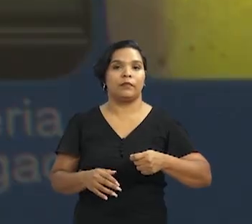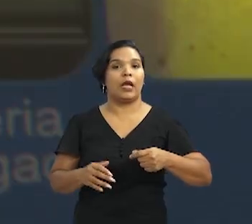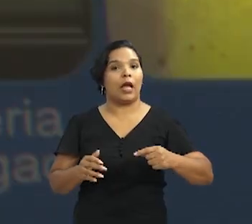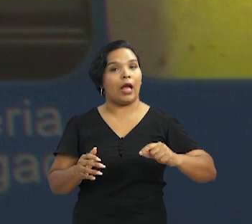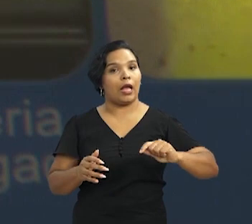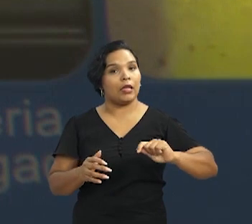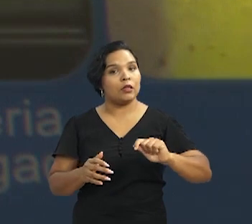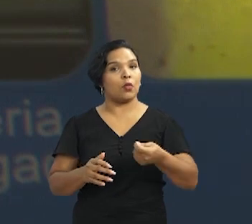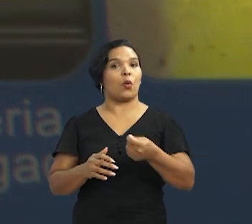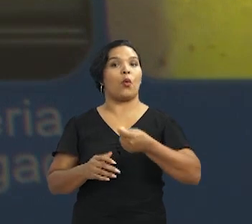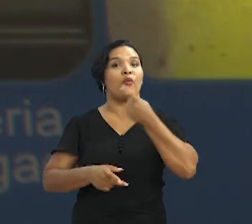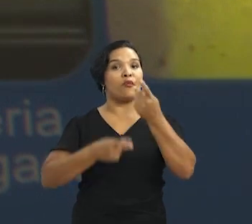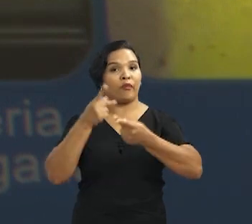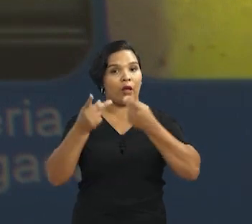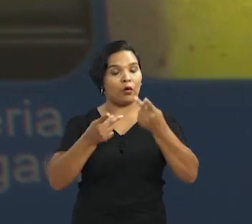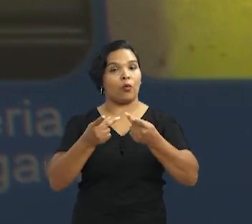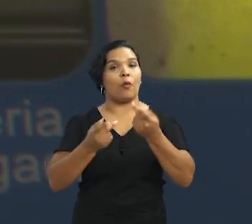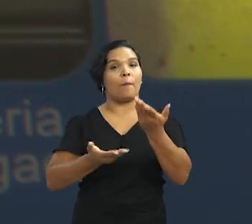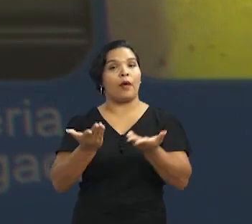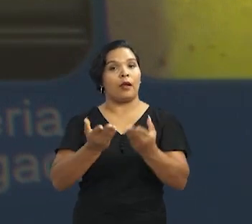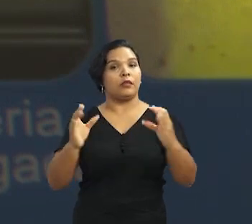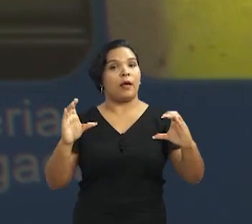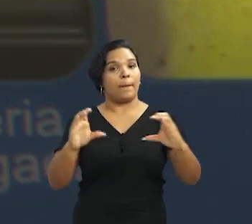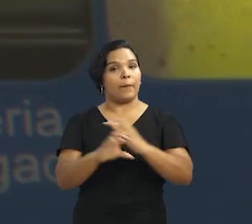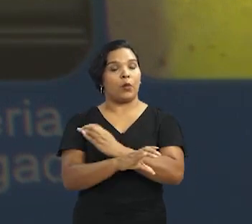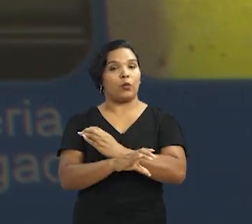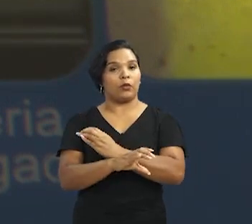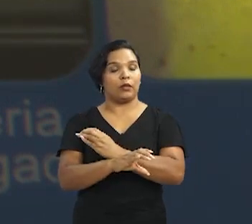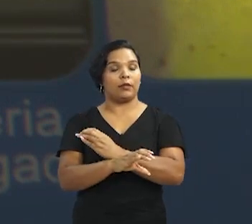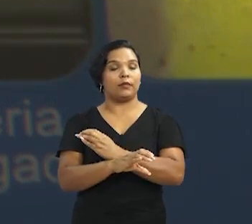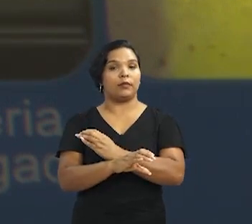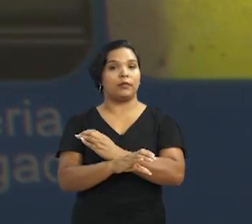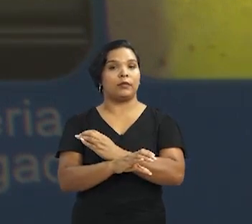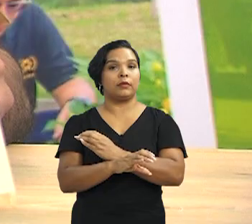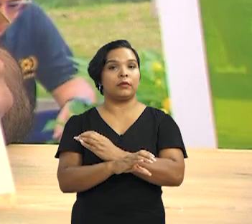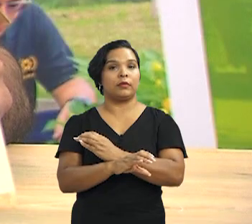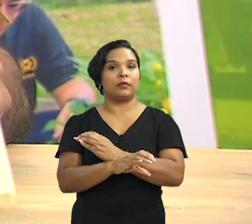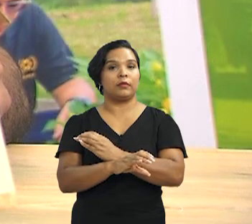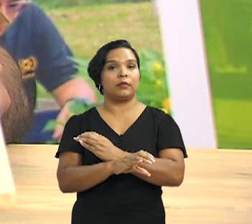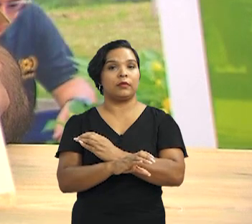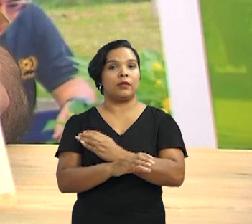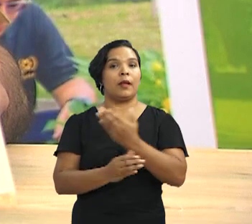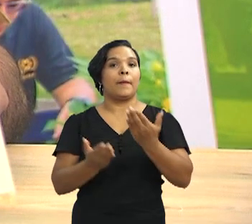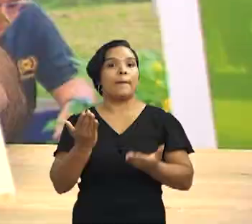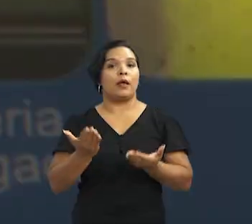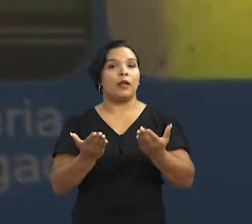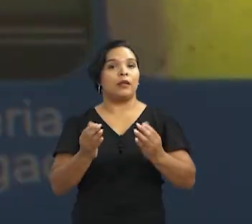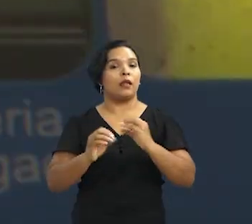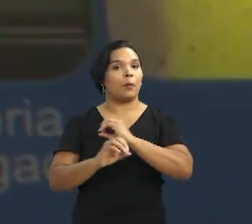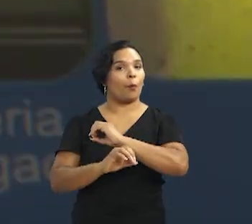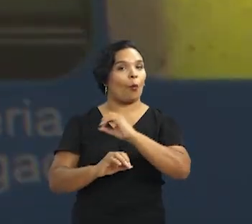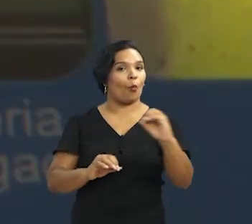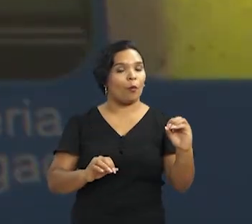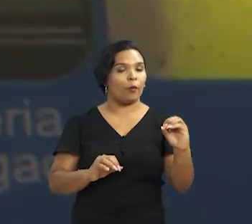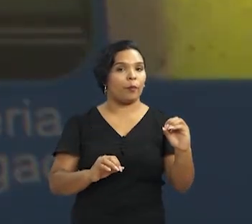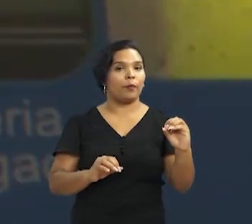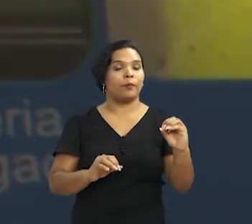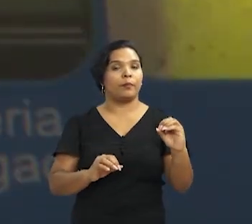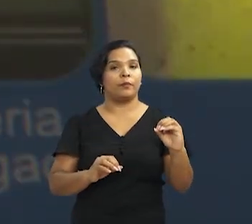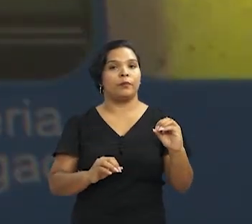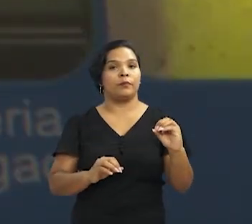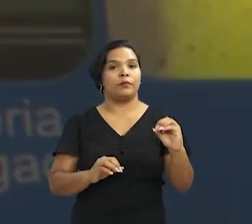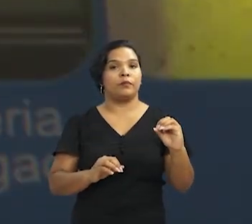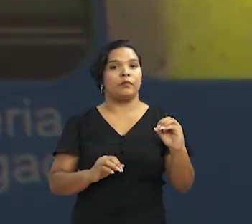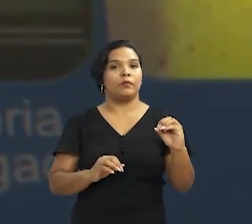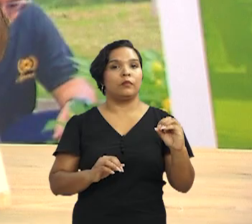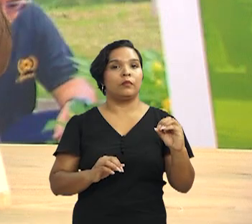Balança pronta. Ligou, falou, balança pronta. Zera aqui, ó. Balança